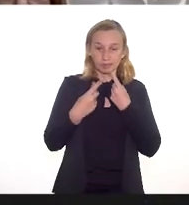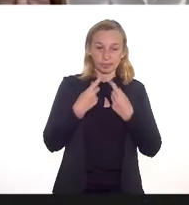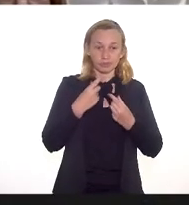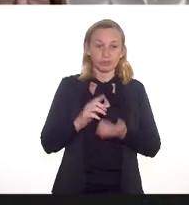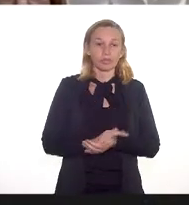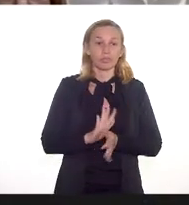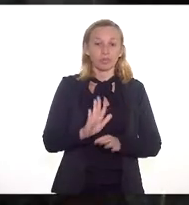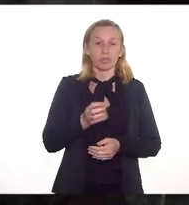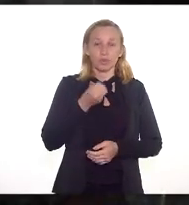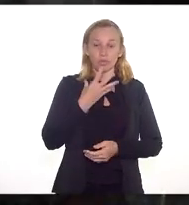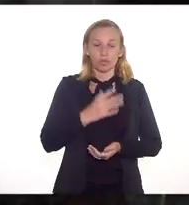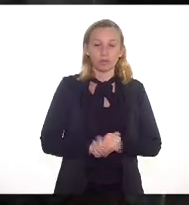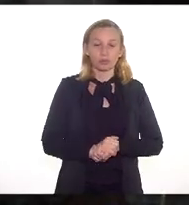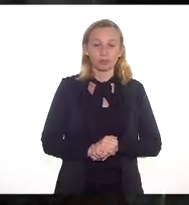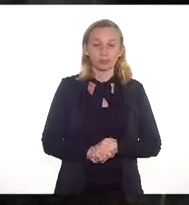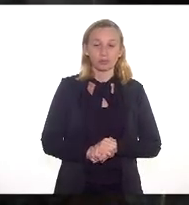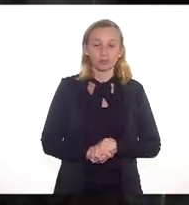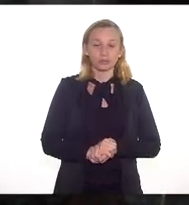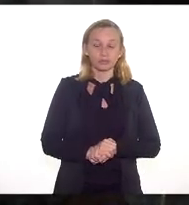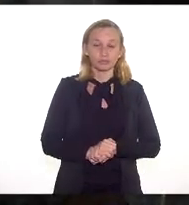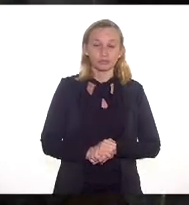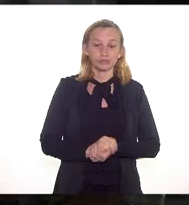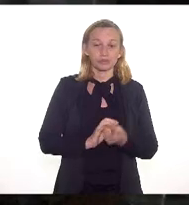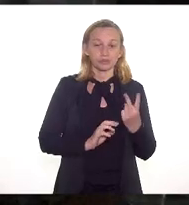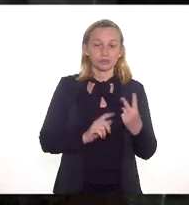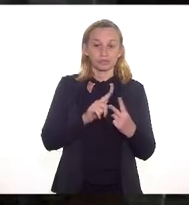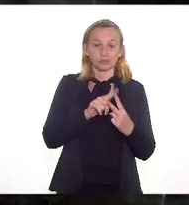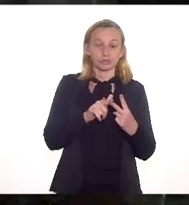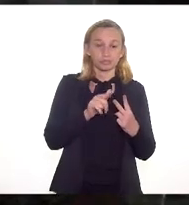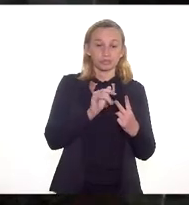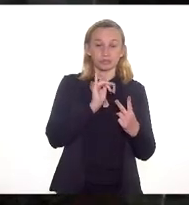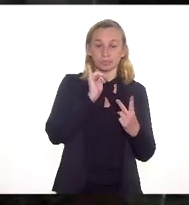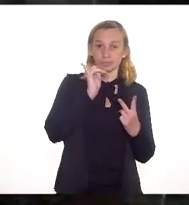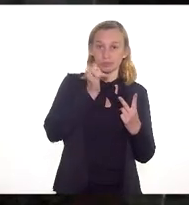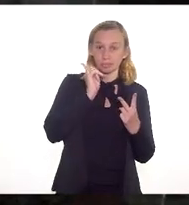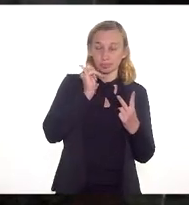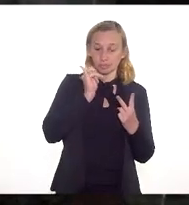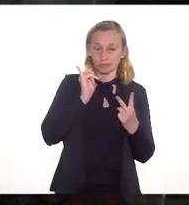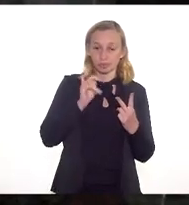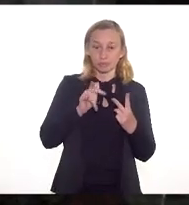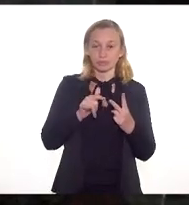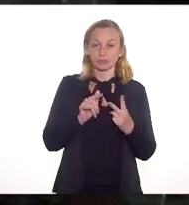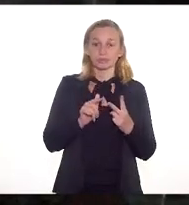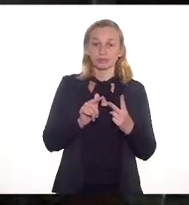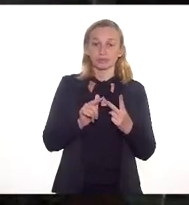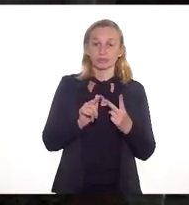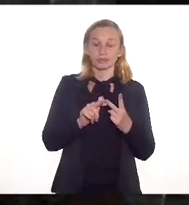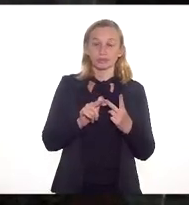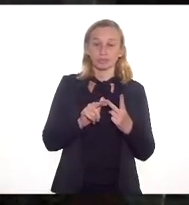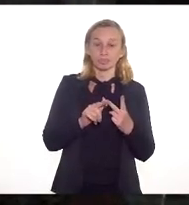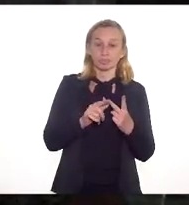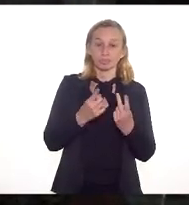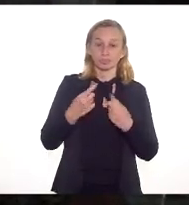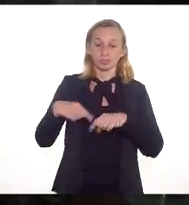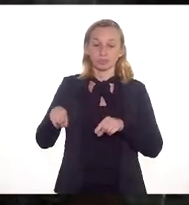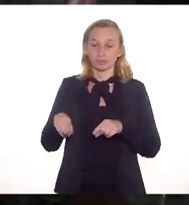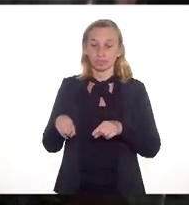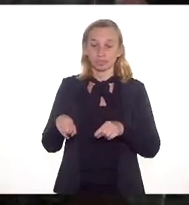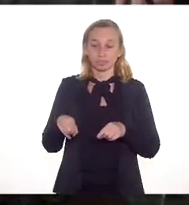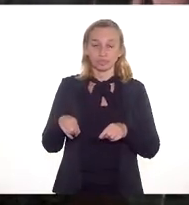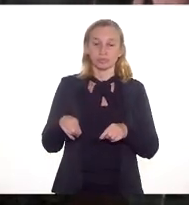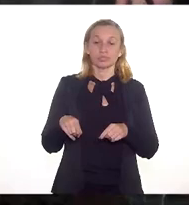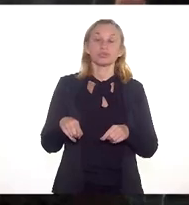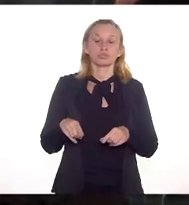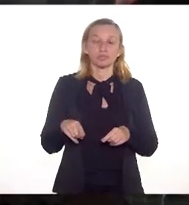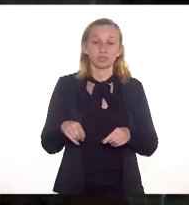Bom, temos sobre a mesa dois votos, o voto do relator e o voto divergente do deputado Leomar Coelho.